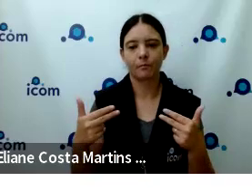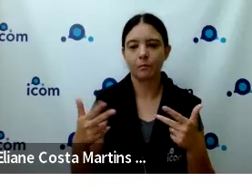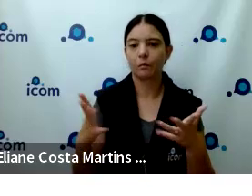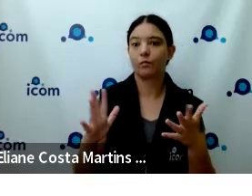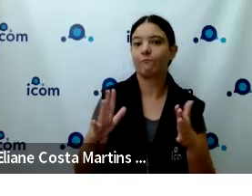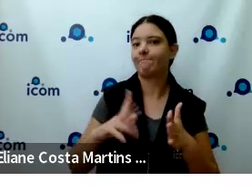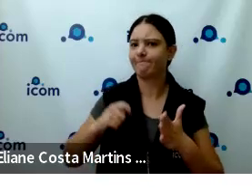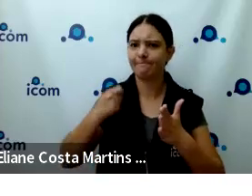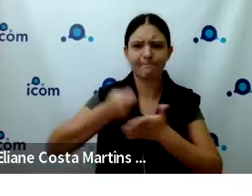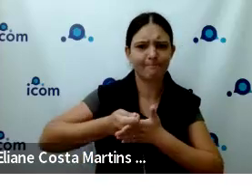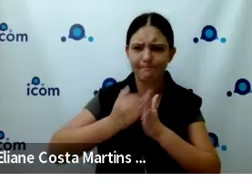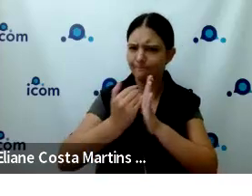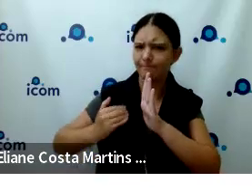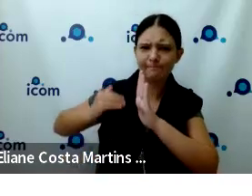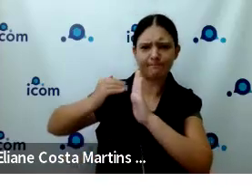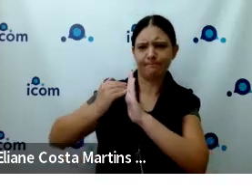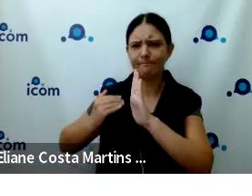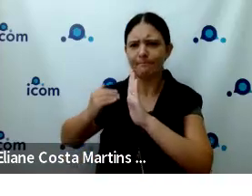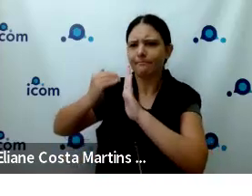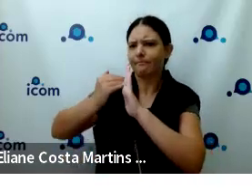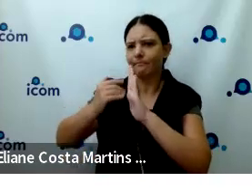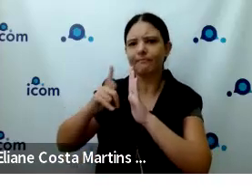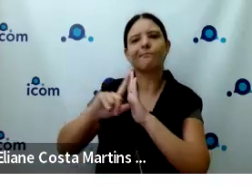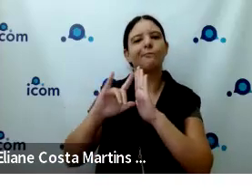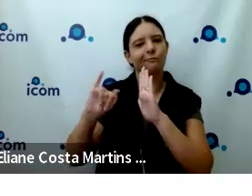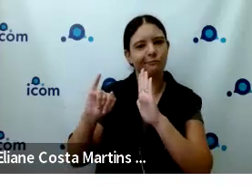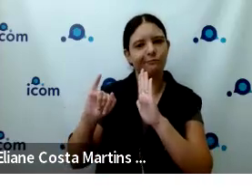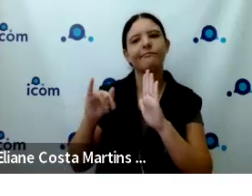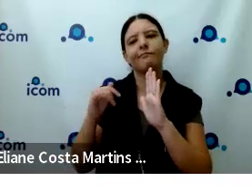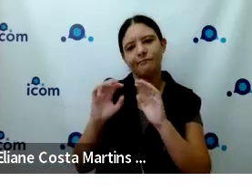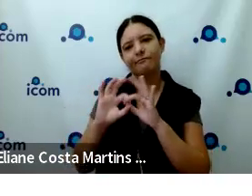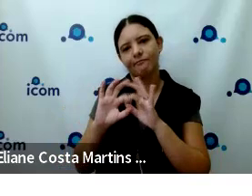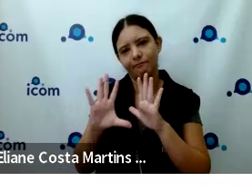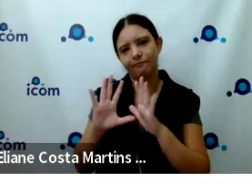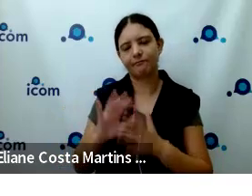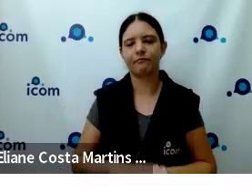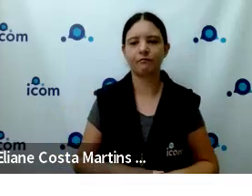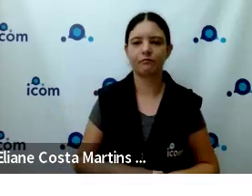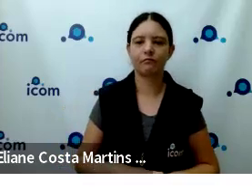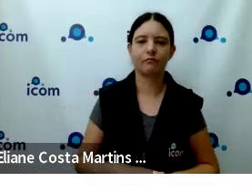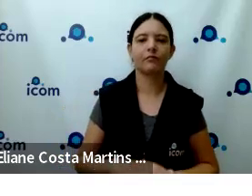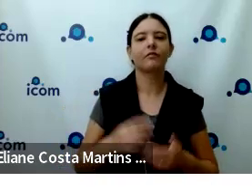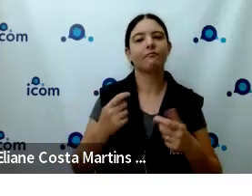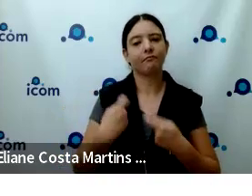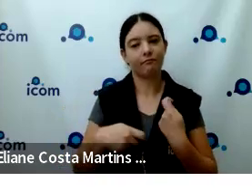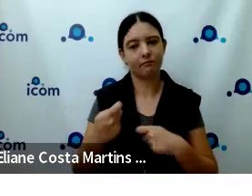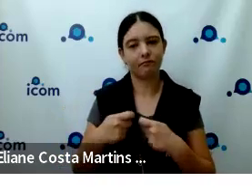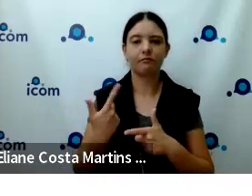ir além do que a lei lhe permite em termos de cobrança. Um outro problema também do processo administrativo no